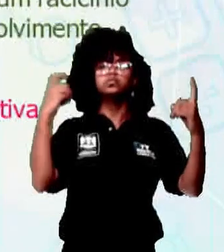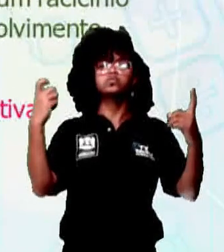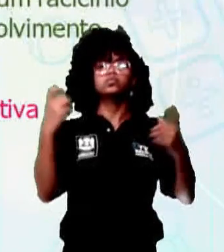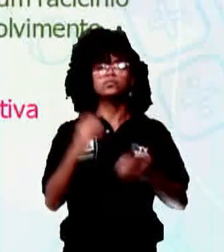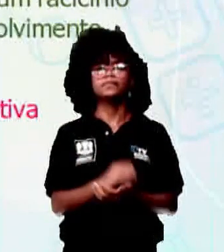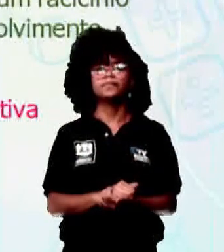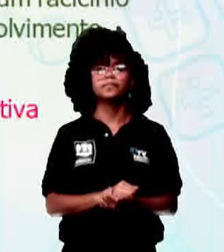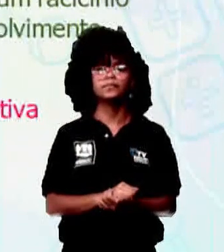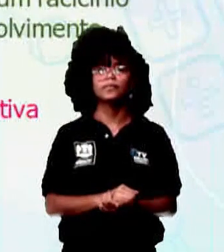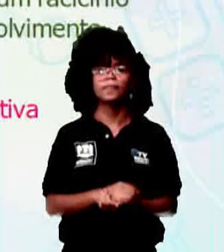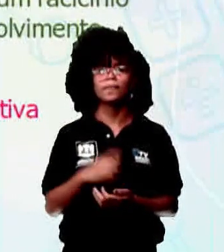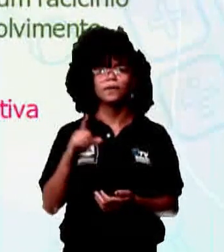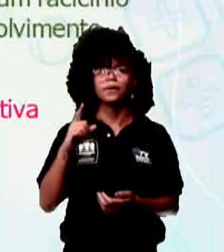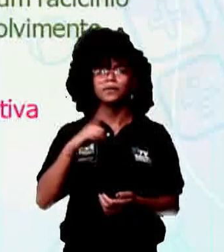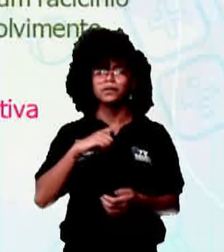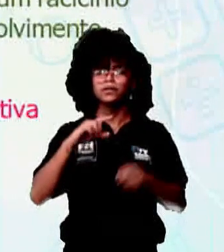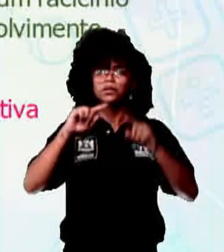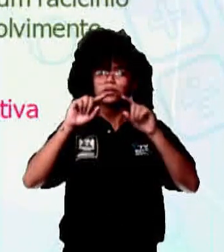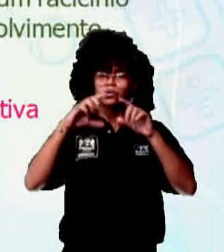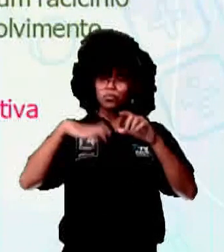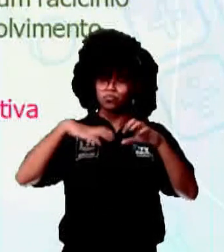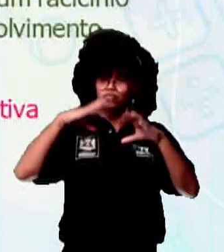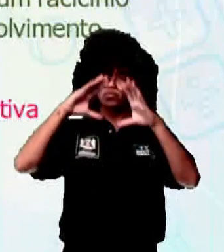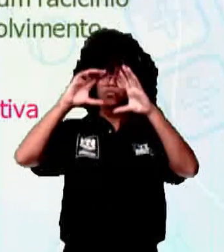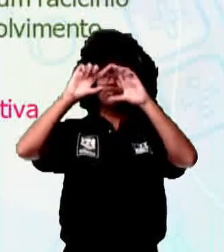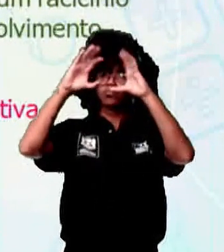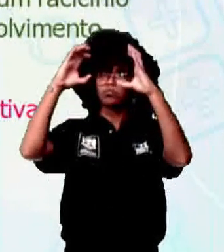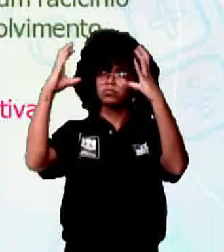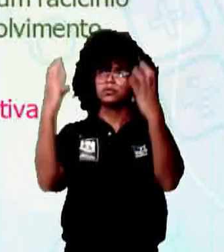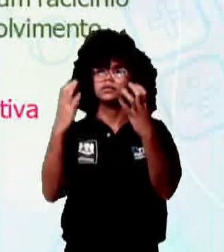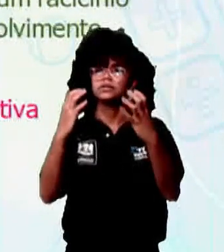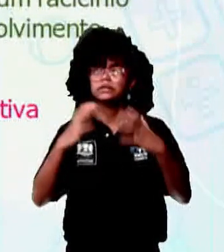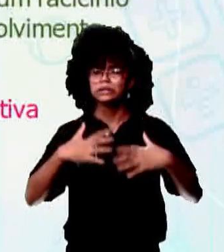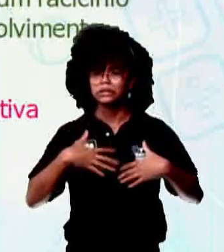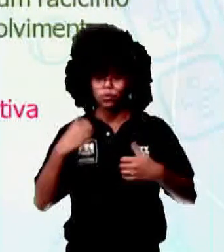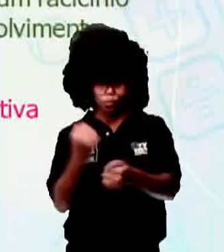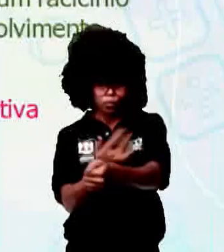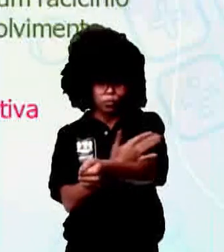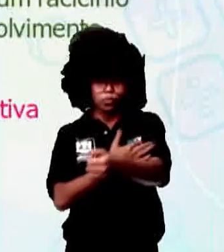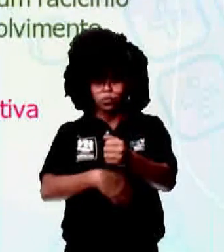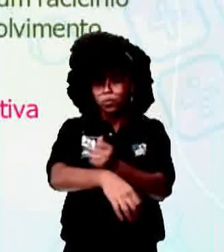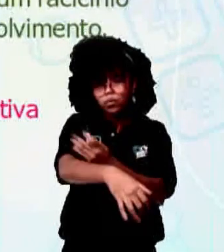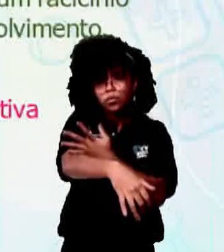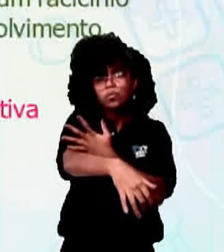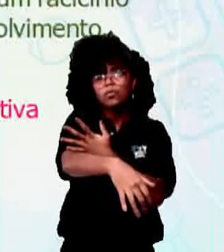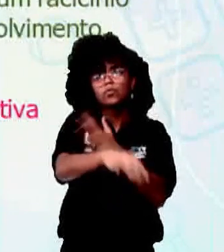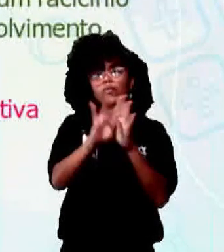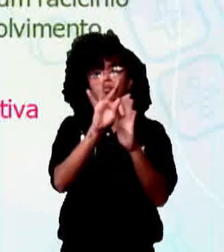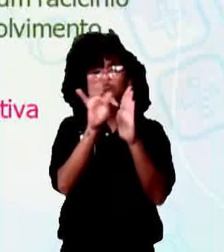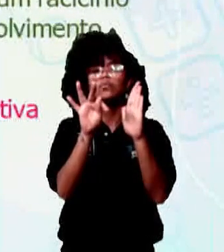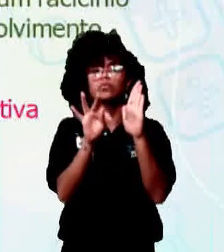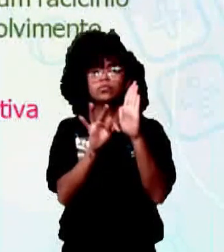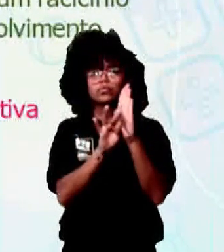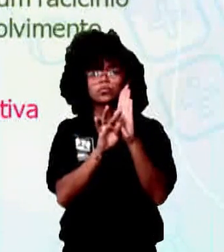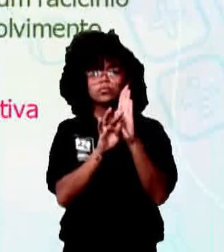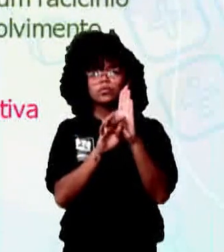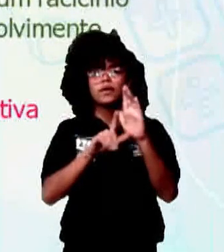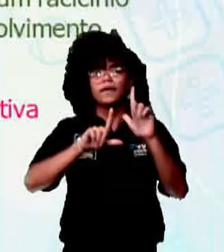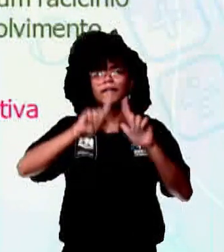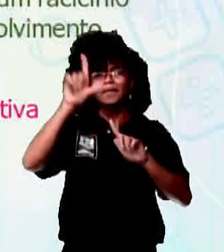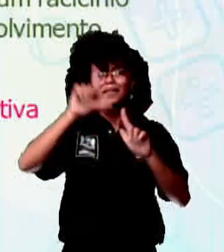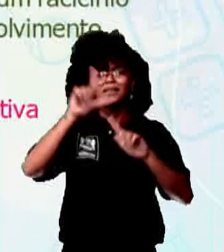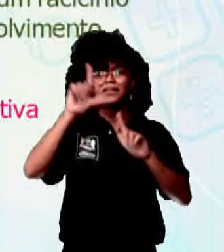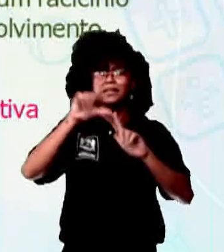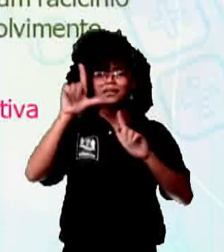um balão ondulado, mostrando emoção, com o texto em letras assim,